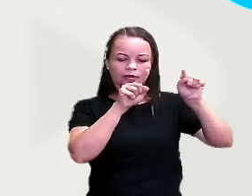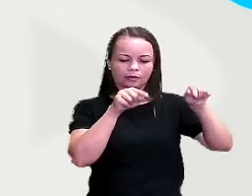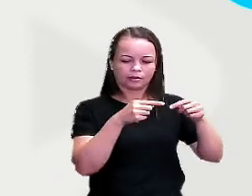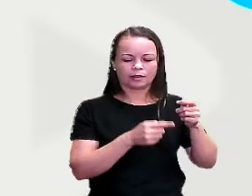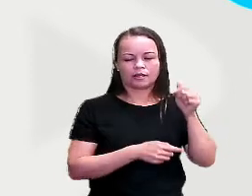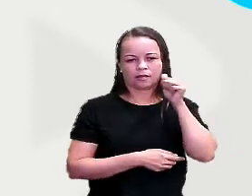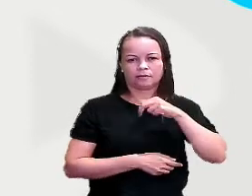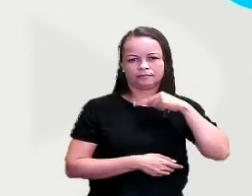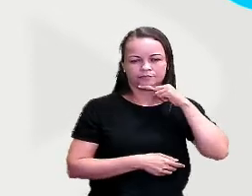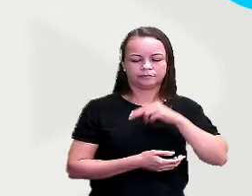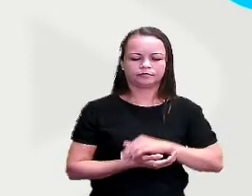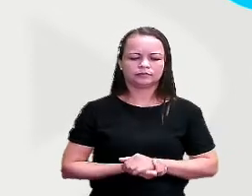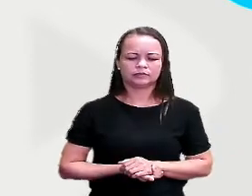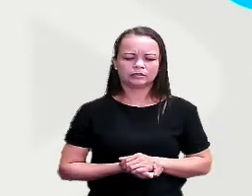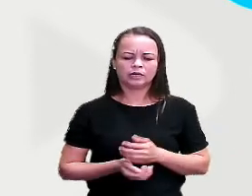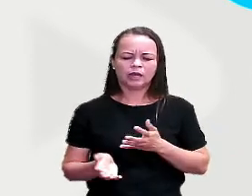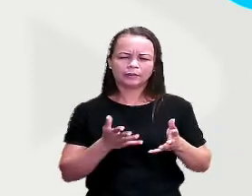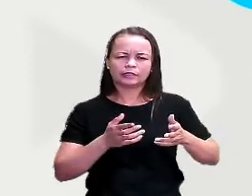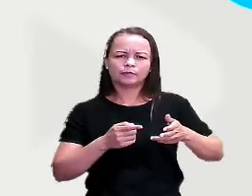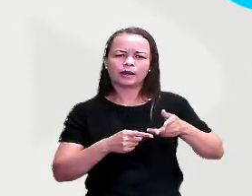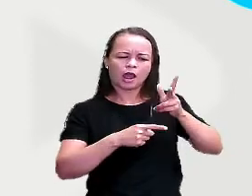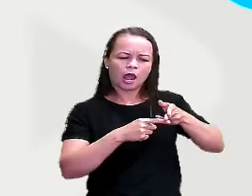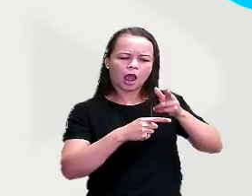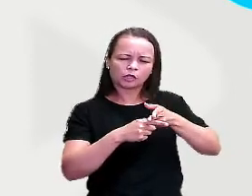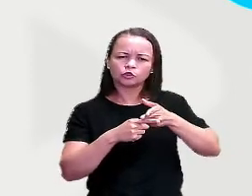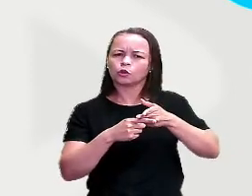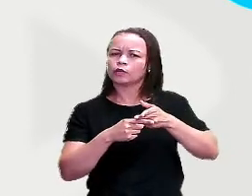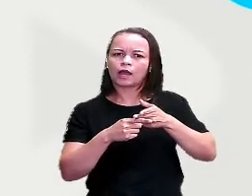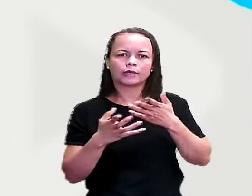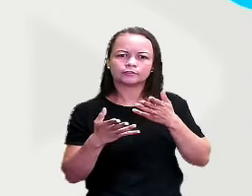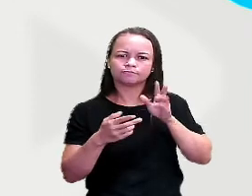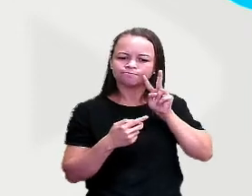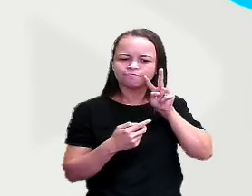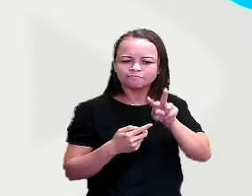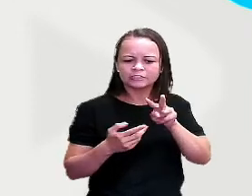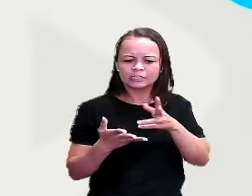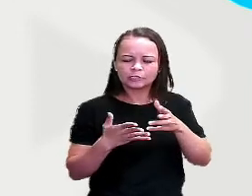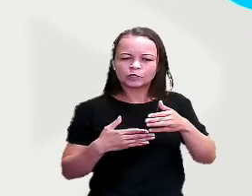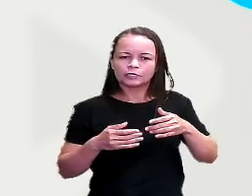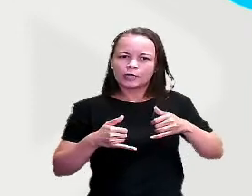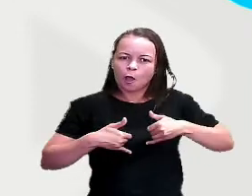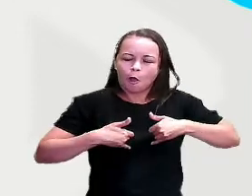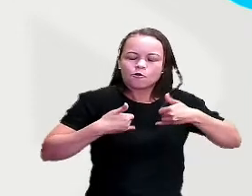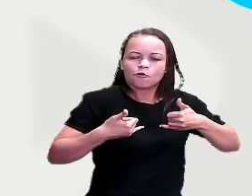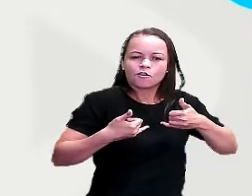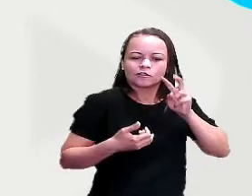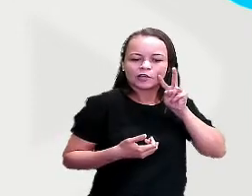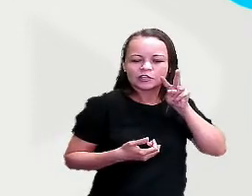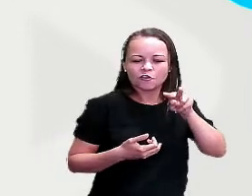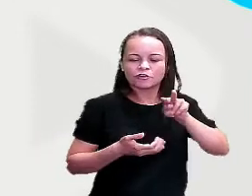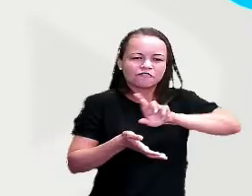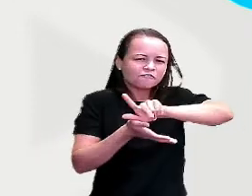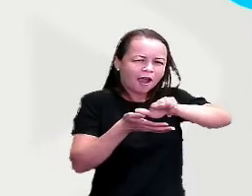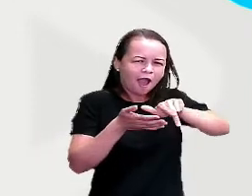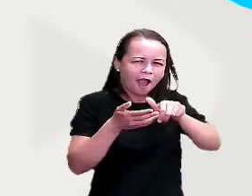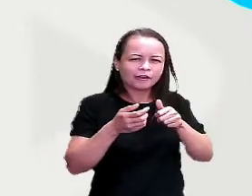está lá: acabei de maratonar uma série, vó. E ela toda orgulhosa porque tinha conseguido assistir diversos